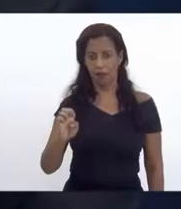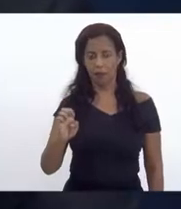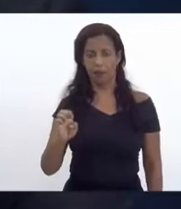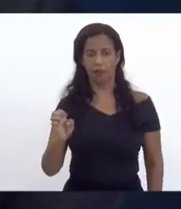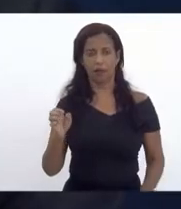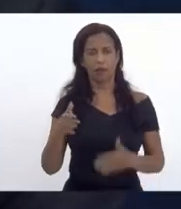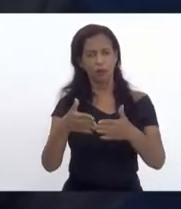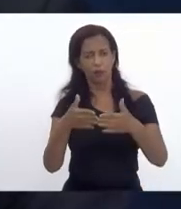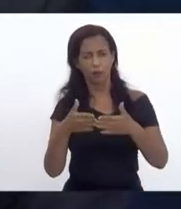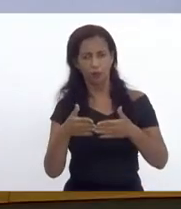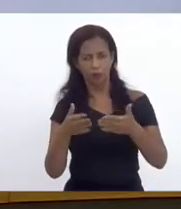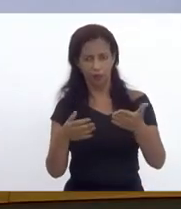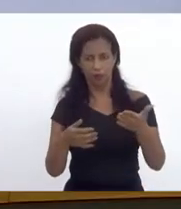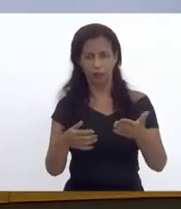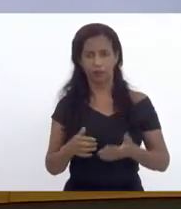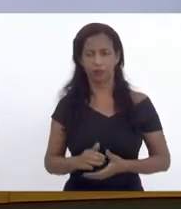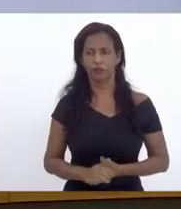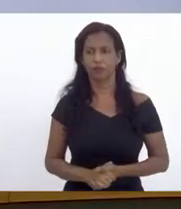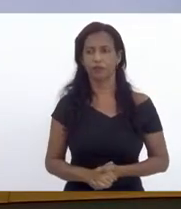por favor, Guilherme,